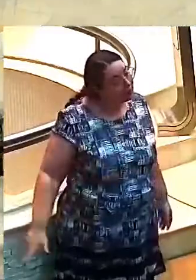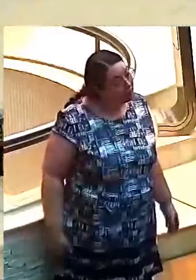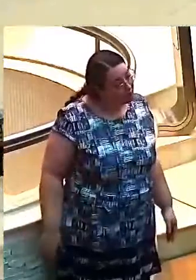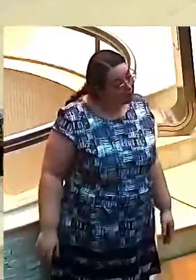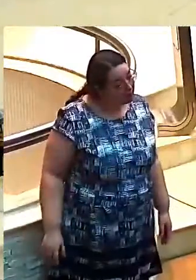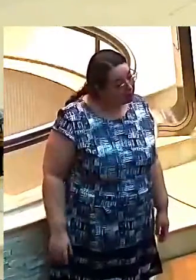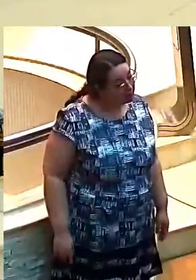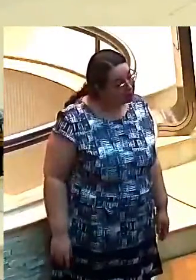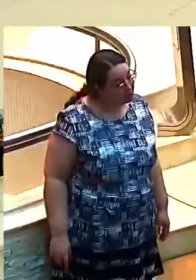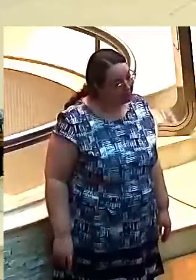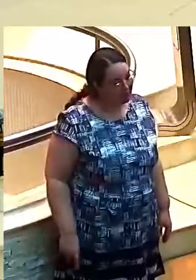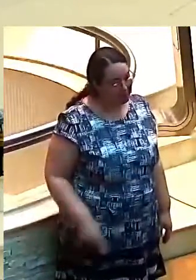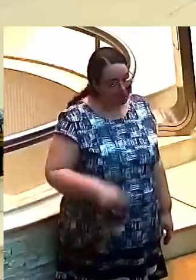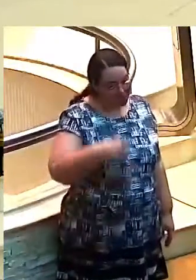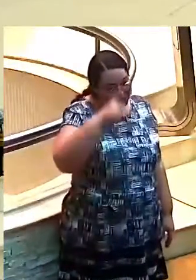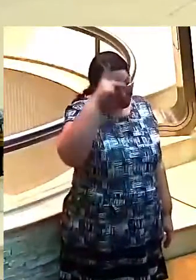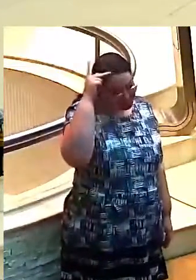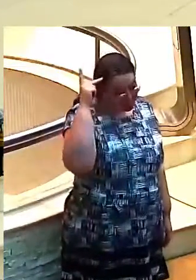Paulo pega duro aqui,